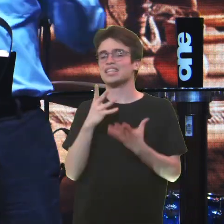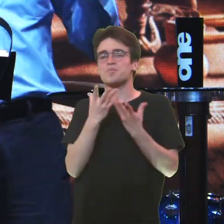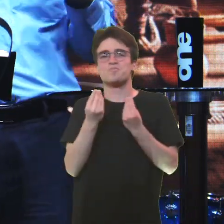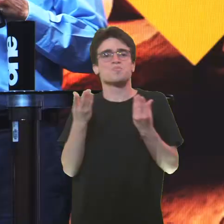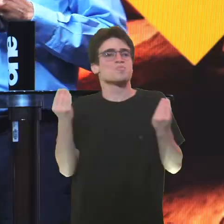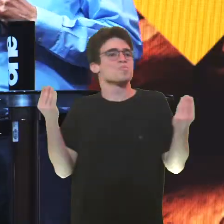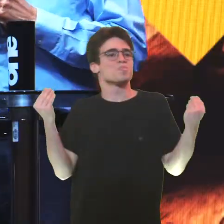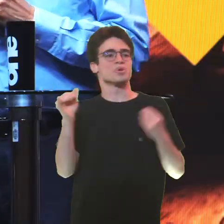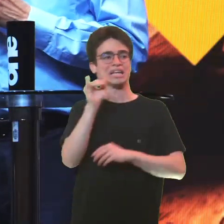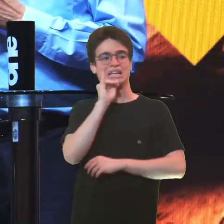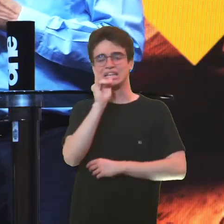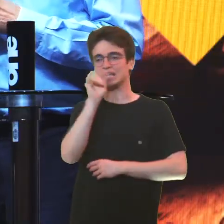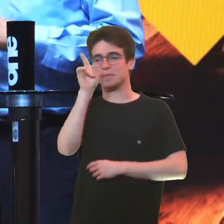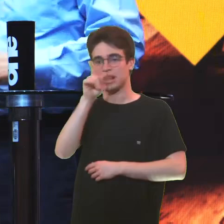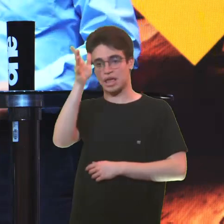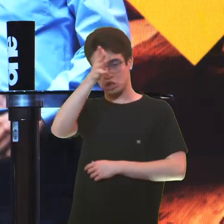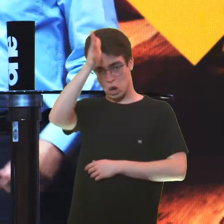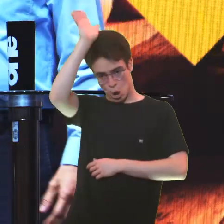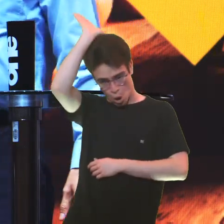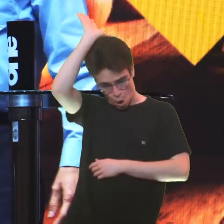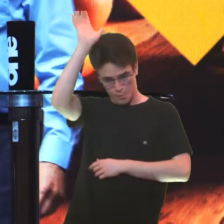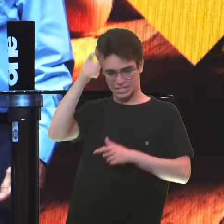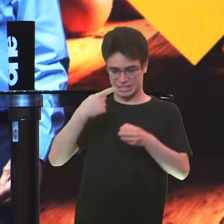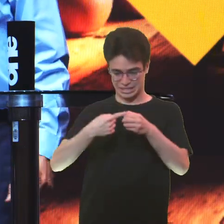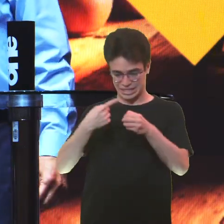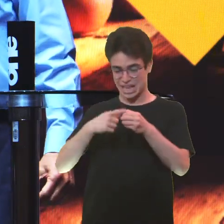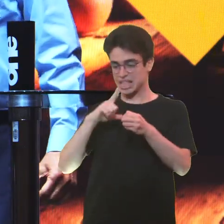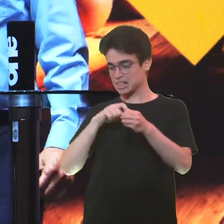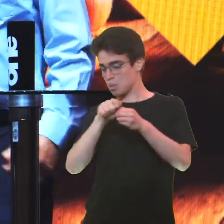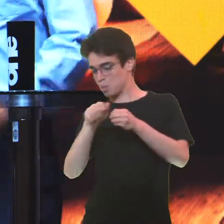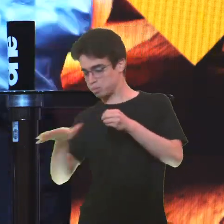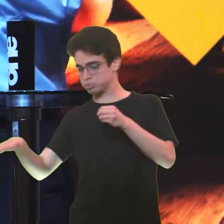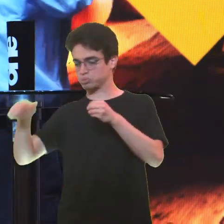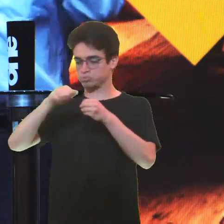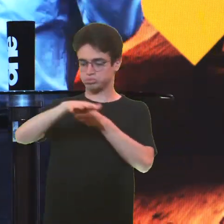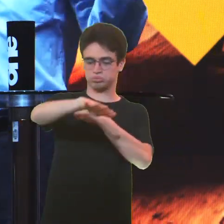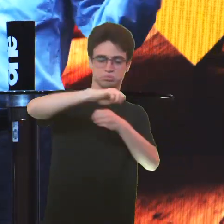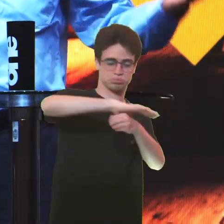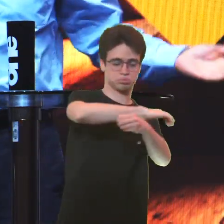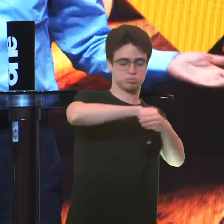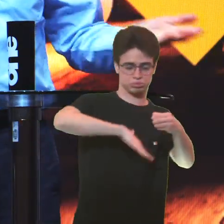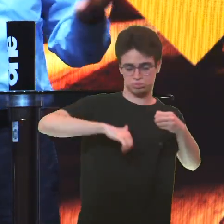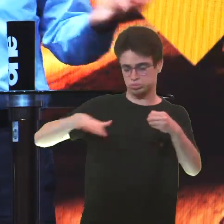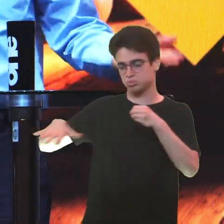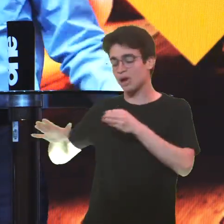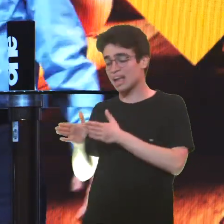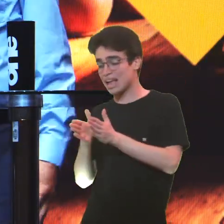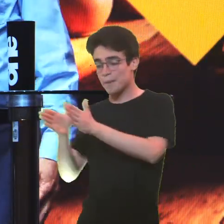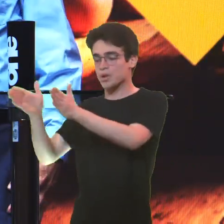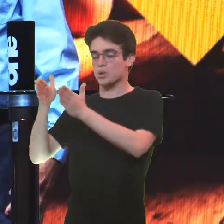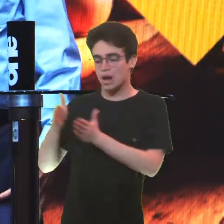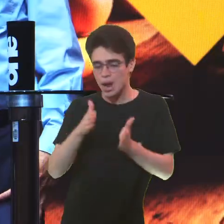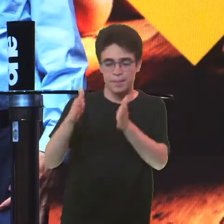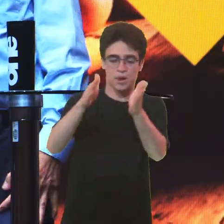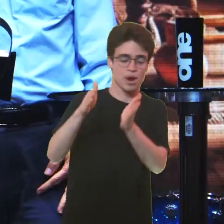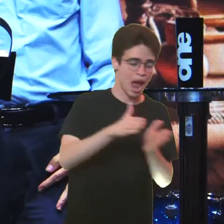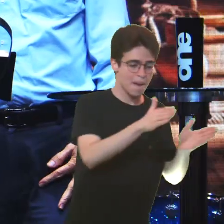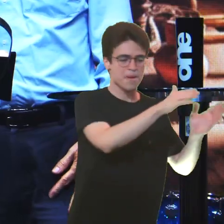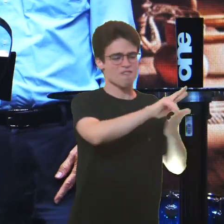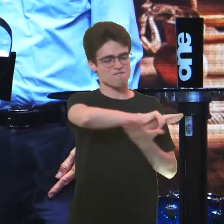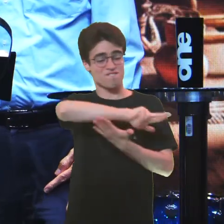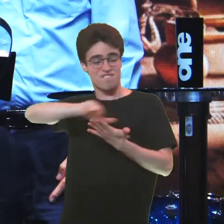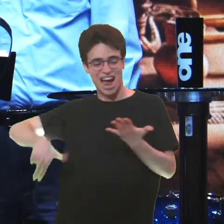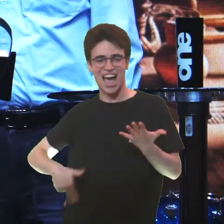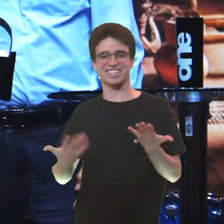toda Europa, Os romanos construíram caminhos por toda a Europa. caminos algunos de los cuales existen hasta hoy. Caminhos, alguns